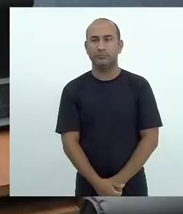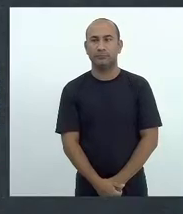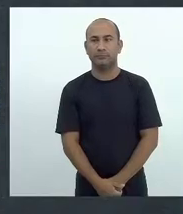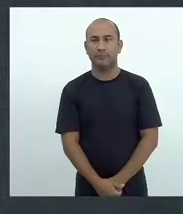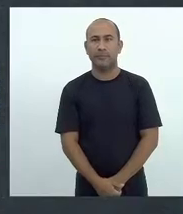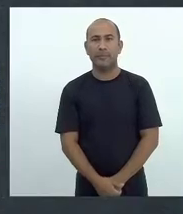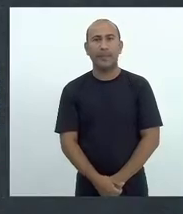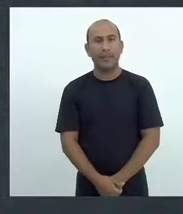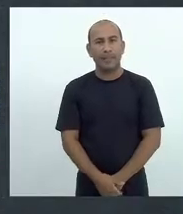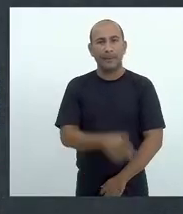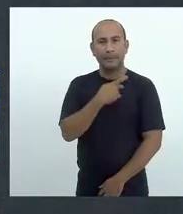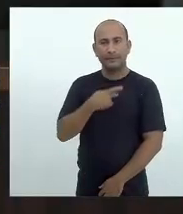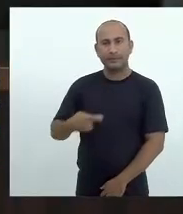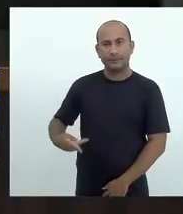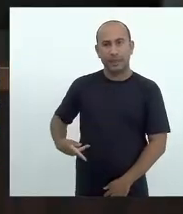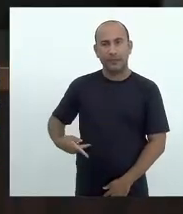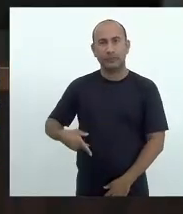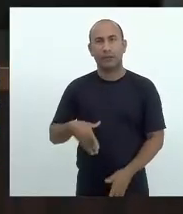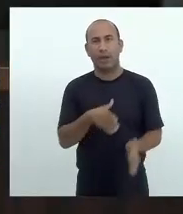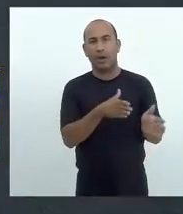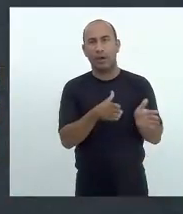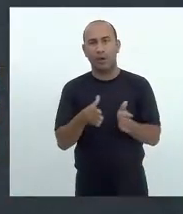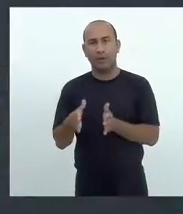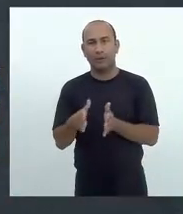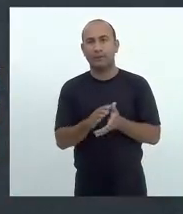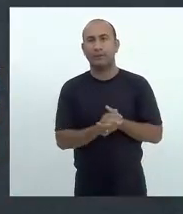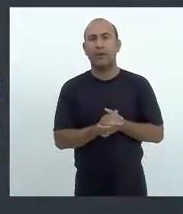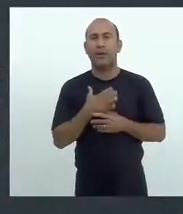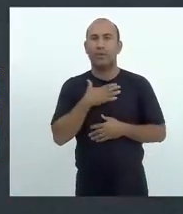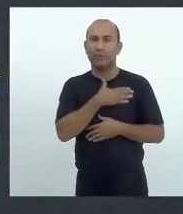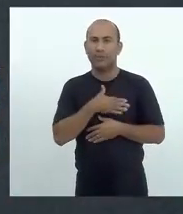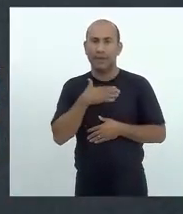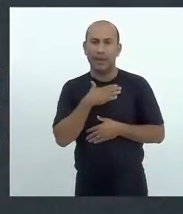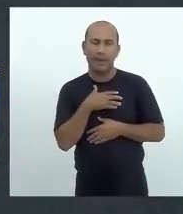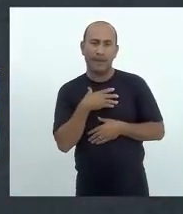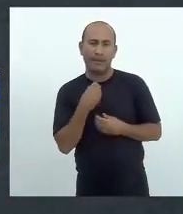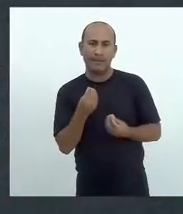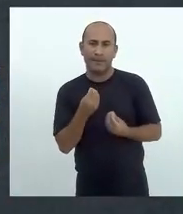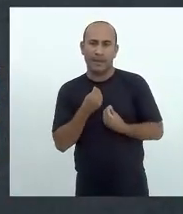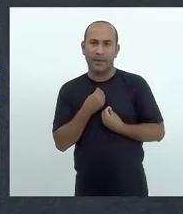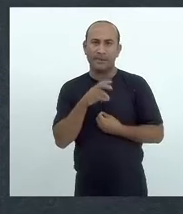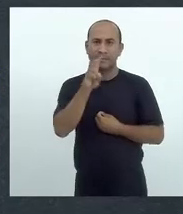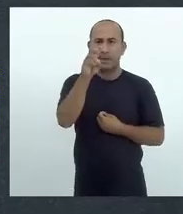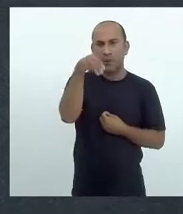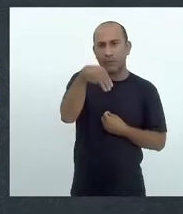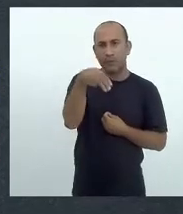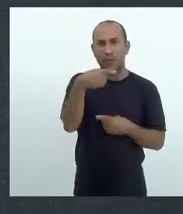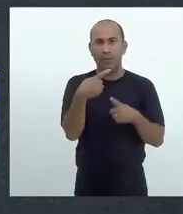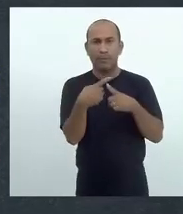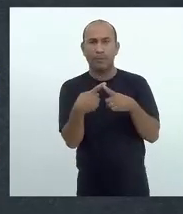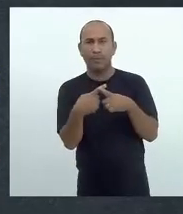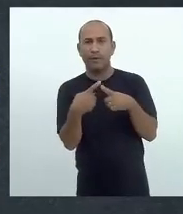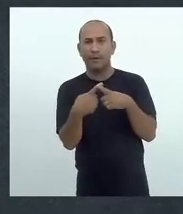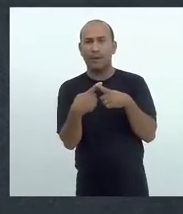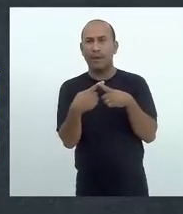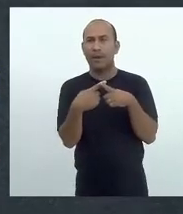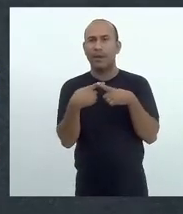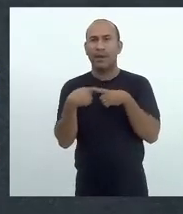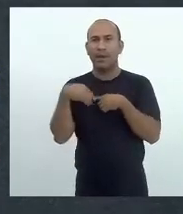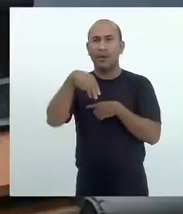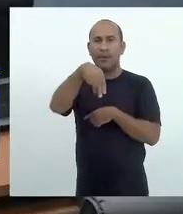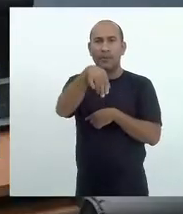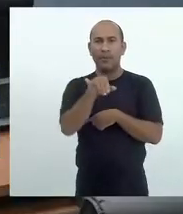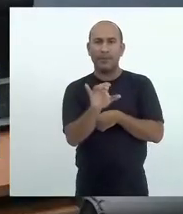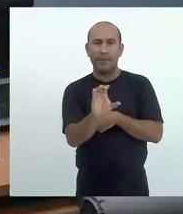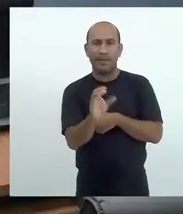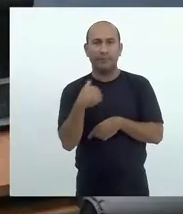Senhor presidente, pela ordem. Pois não, deputado. Eu gostaria que o senhor me desse 5 minutos, porque os links não estão entrando, nós perfeito, não